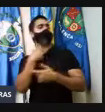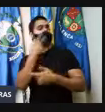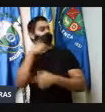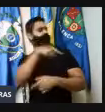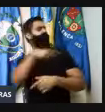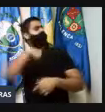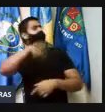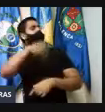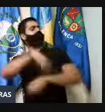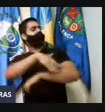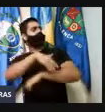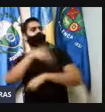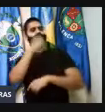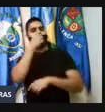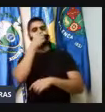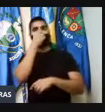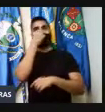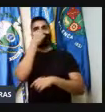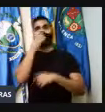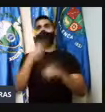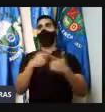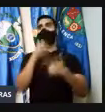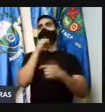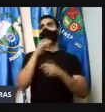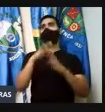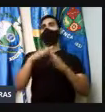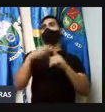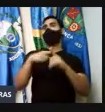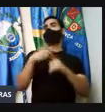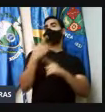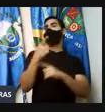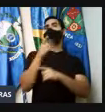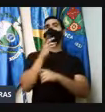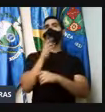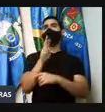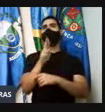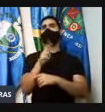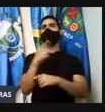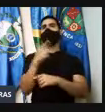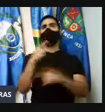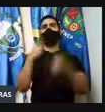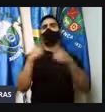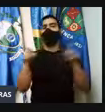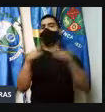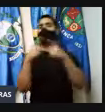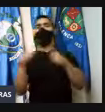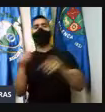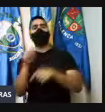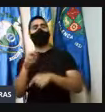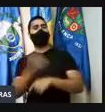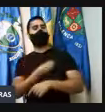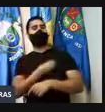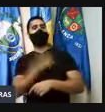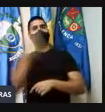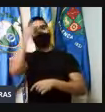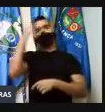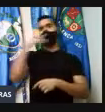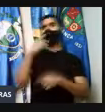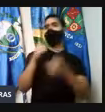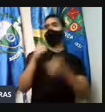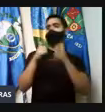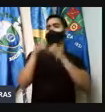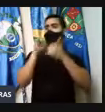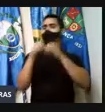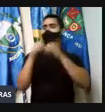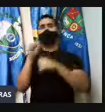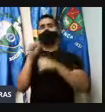na catedral, por exemplo, você não tem bar. Lá não tem bar, não tem música ao vivo. As pessoas vão para lá, levam suas bebidas, levam o seu som,